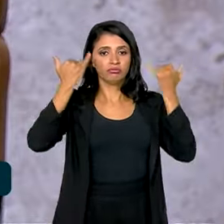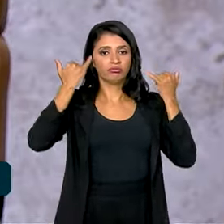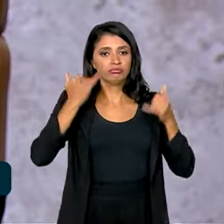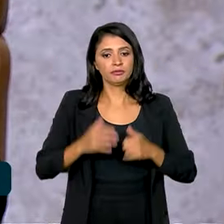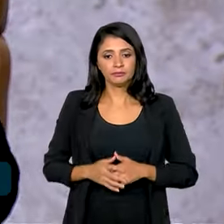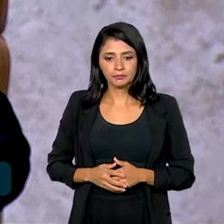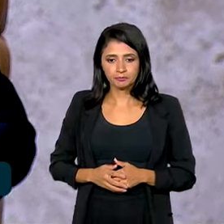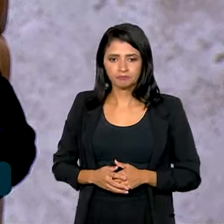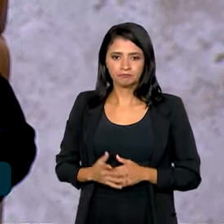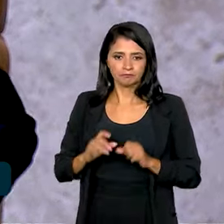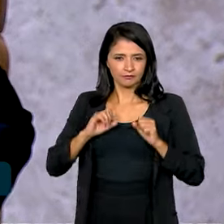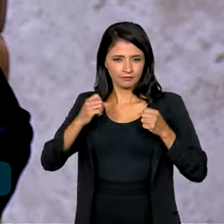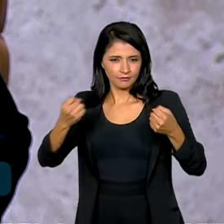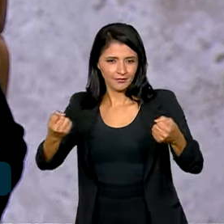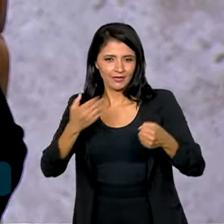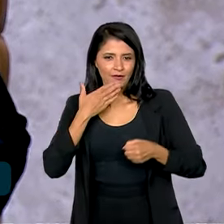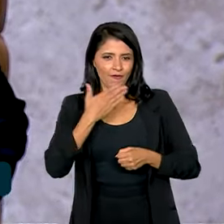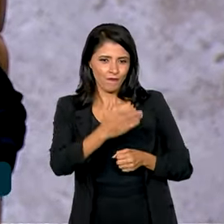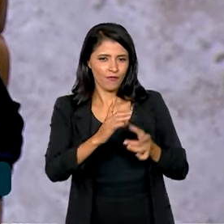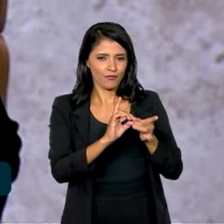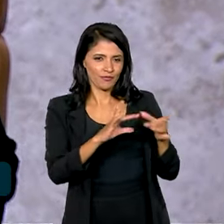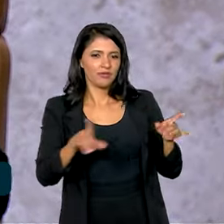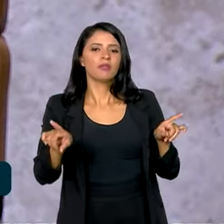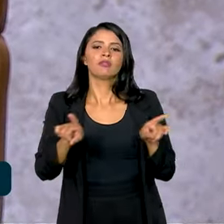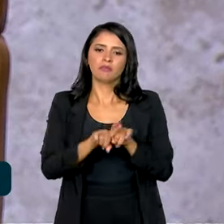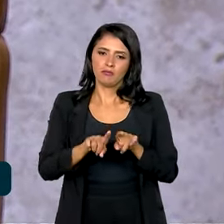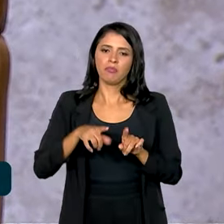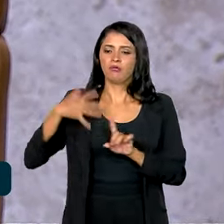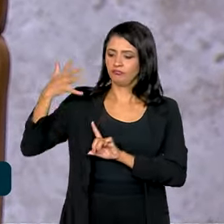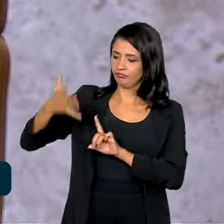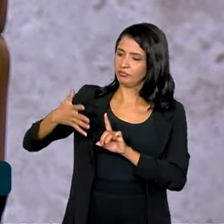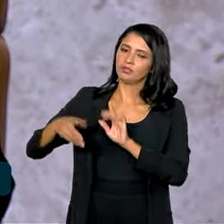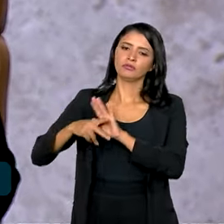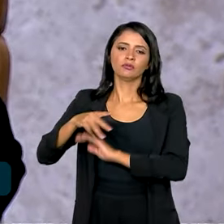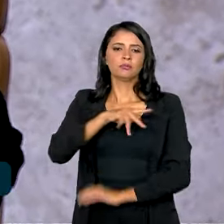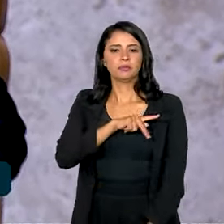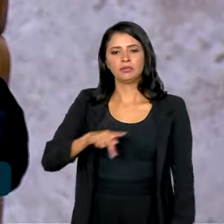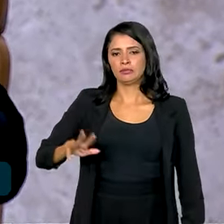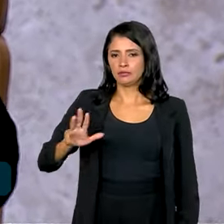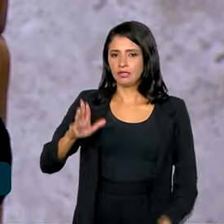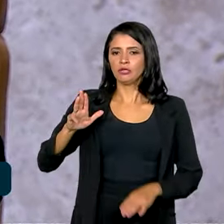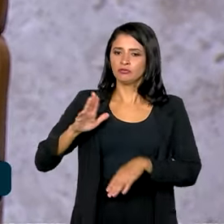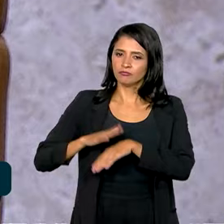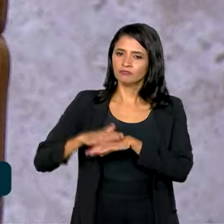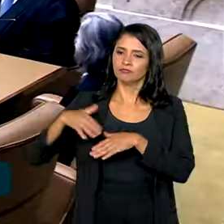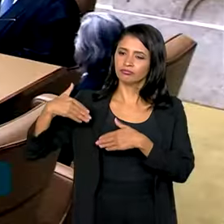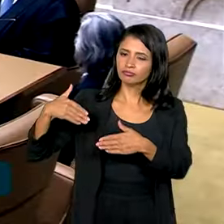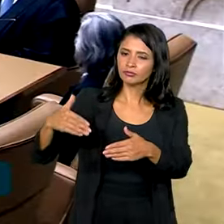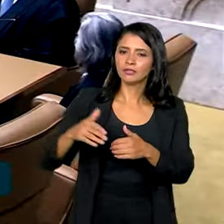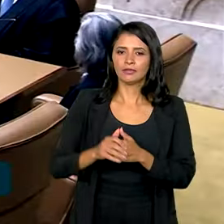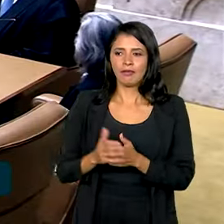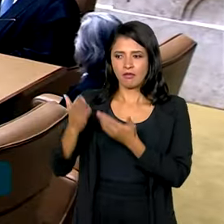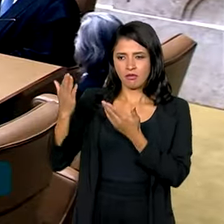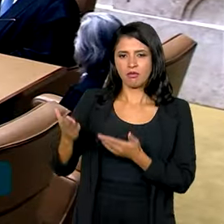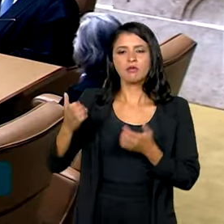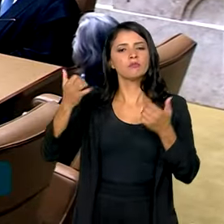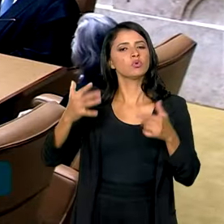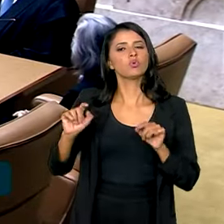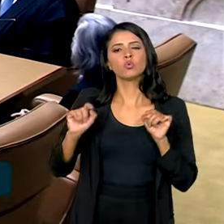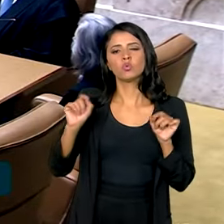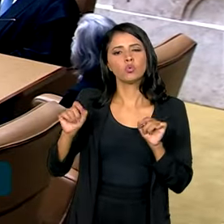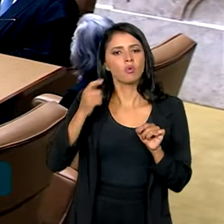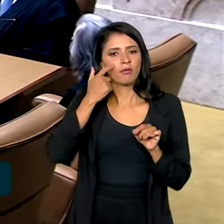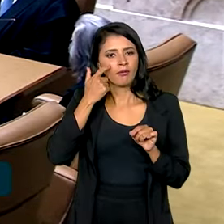A defesa da democracia também fez parte do discurso do presidente Lula durante a cerimônia. Lula disse ainda que